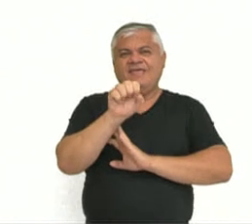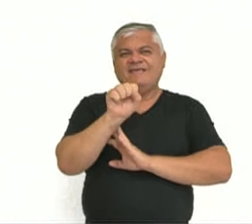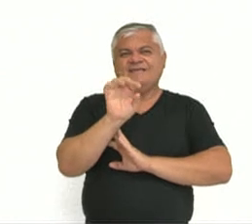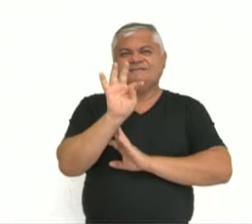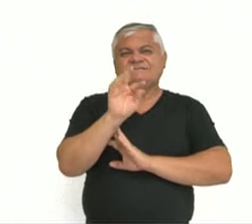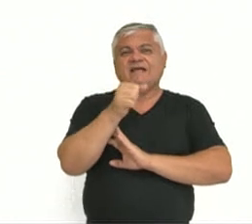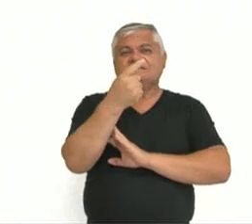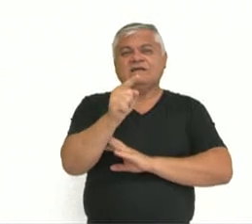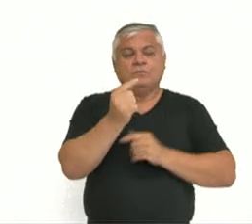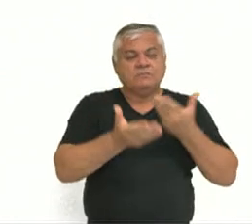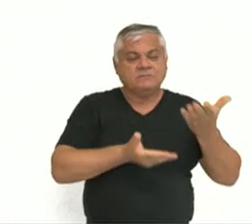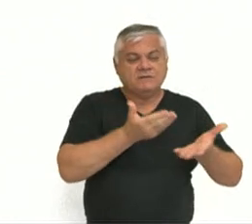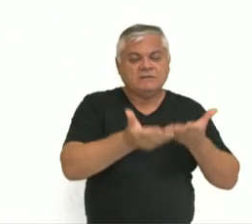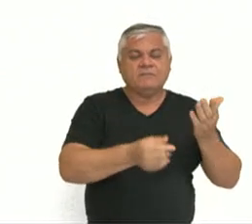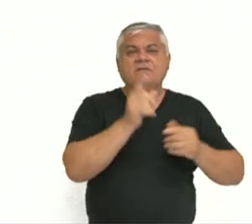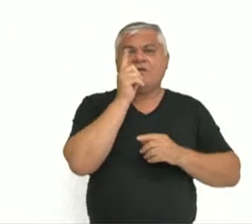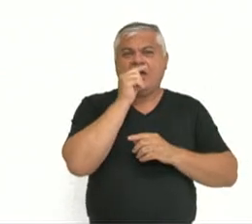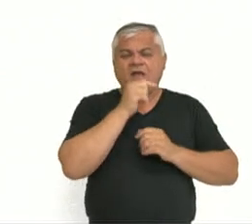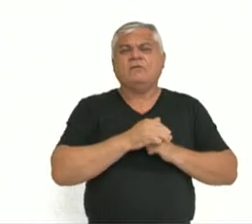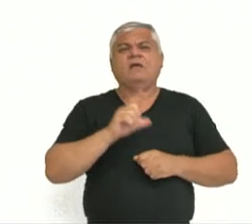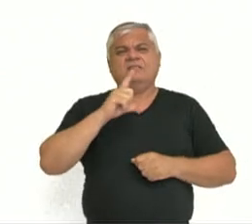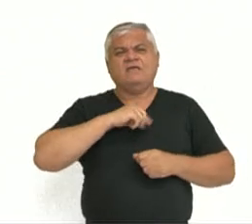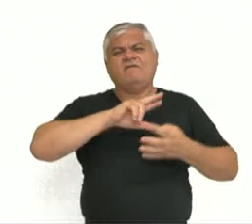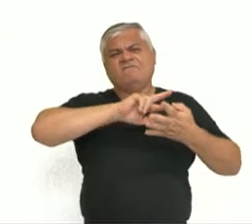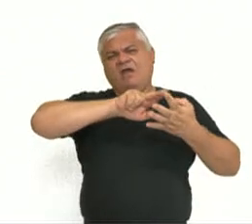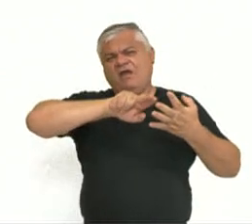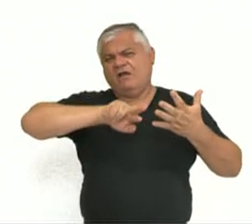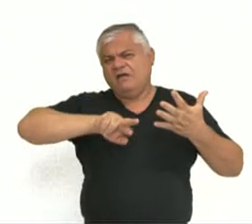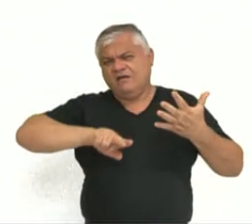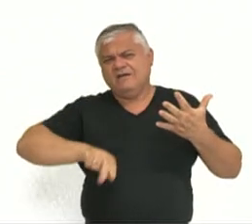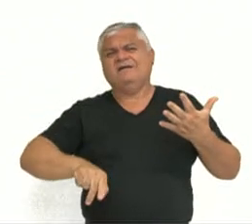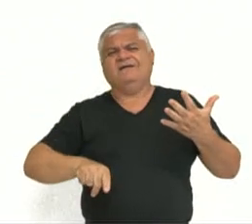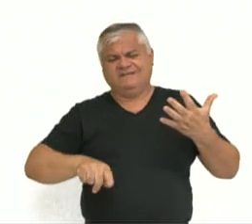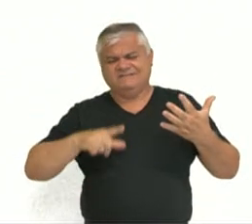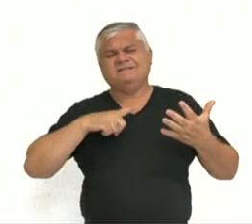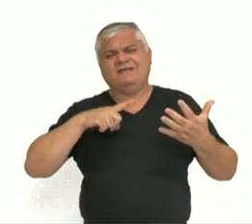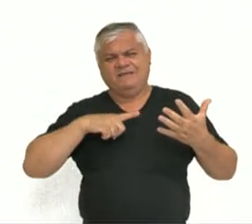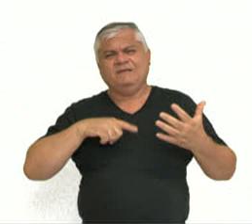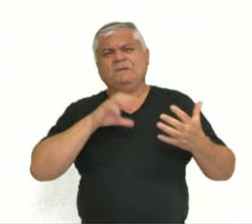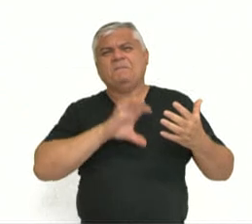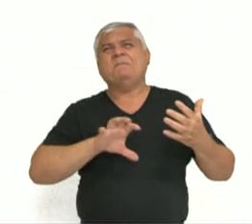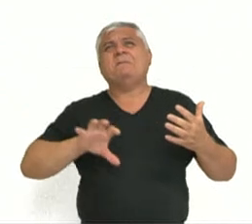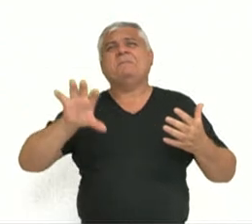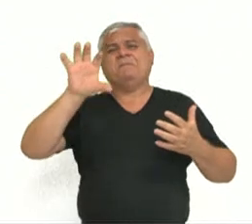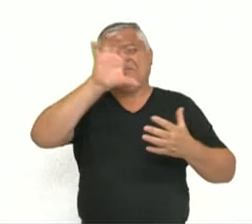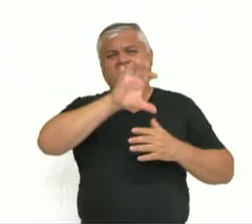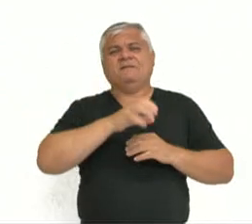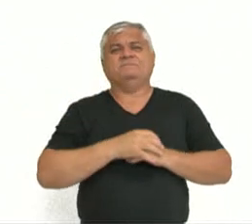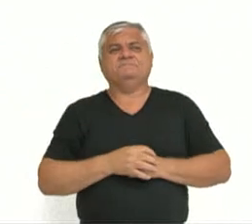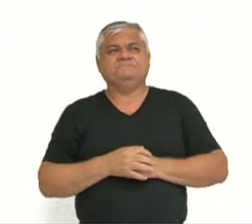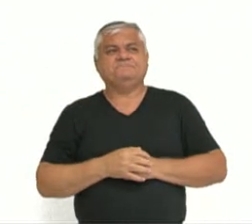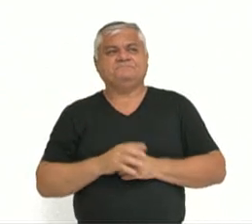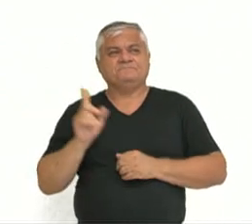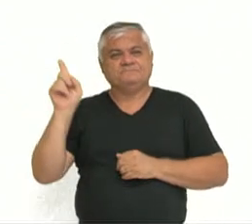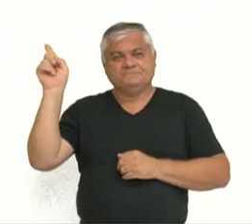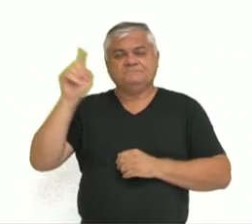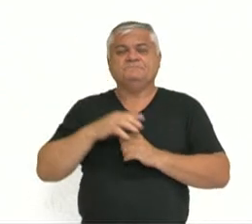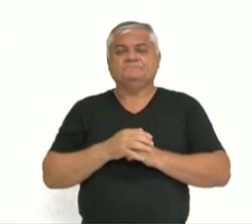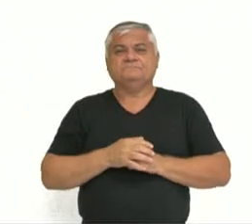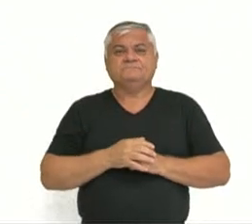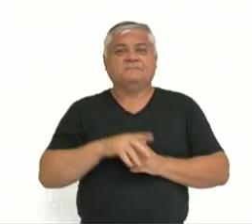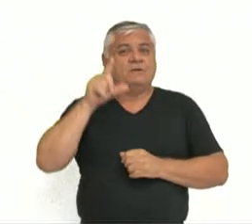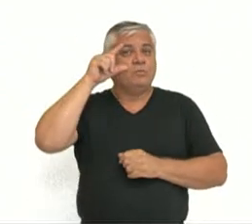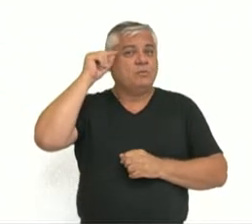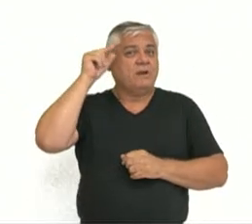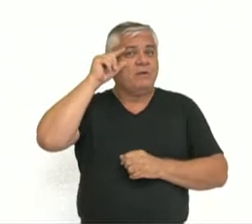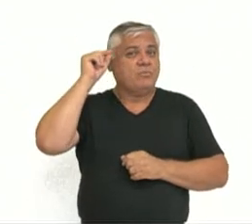de água nós temos nós temos várias estações de tratamento de água espalhados pelo nosso estado aqui por exemplo é a